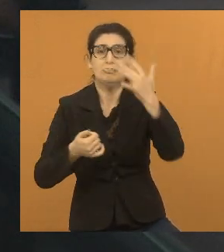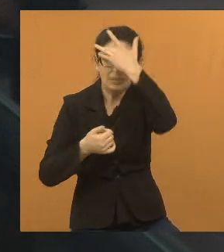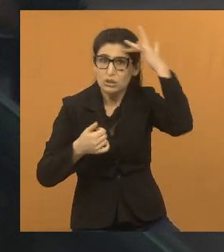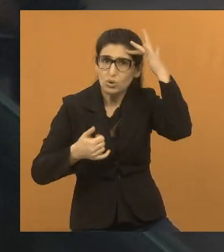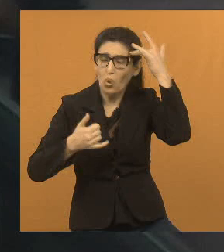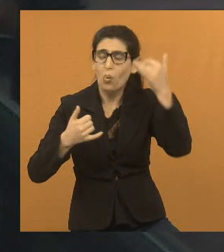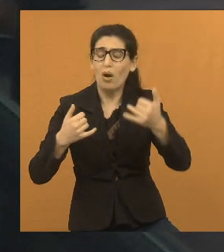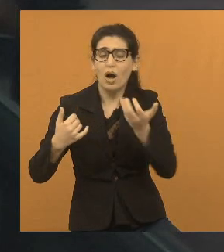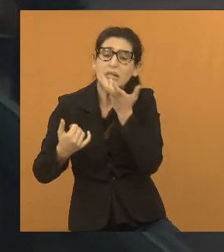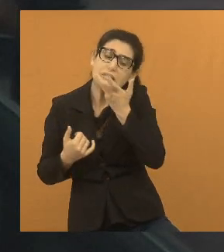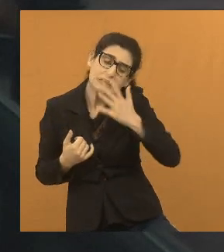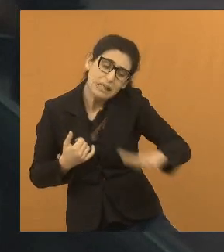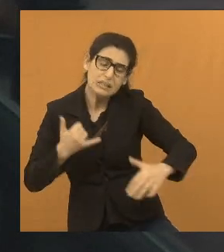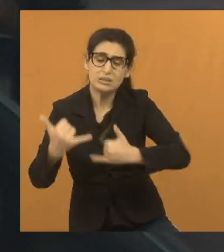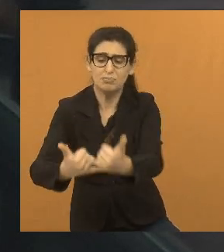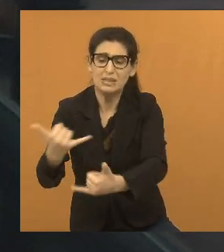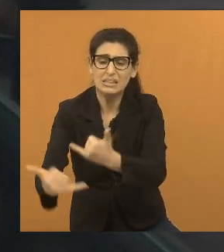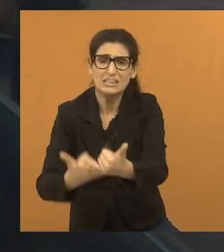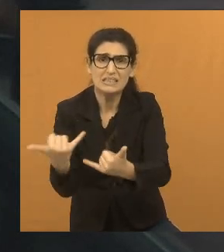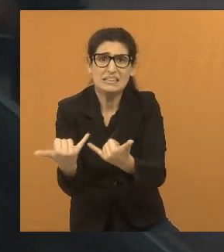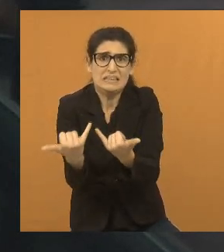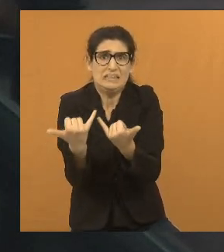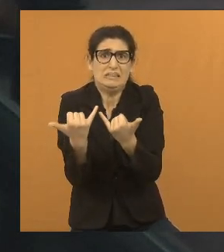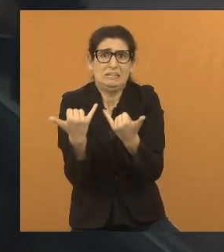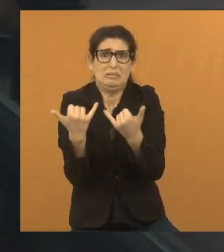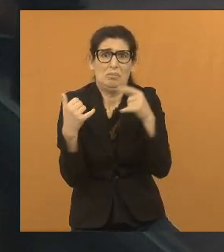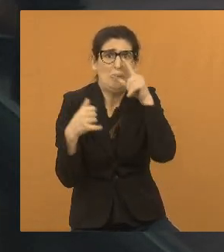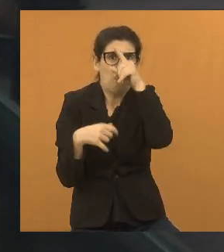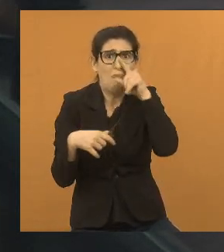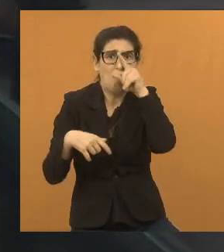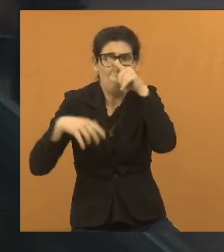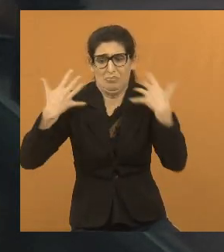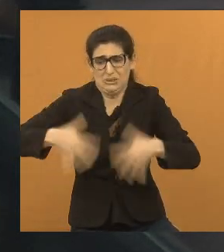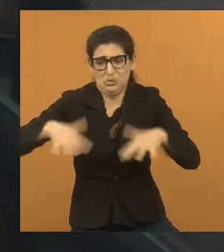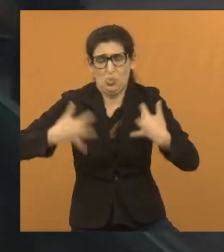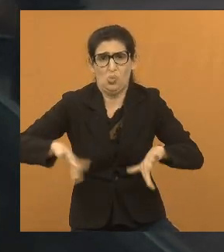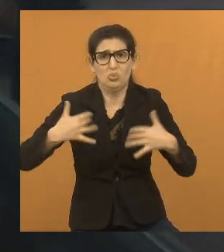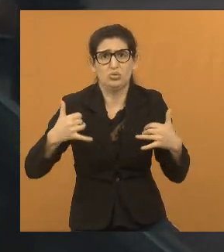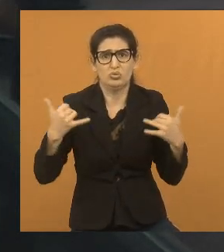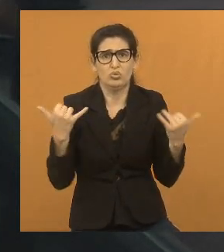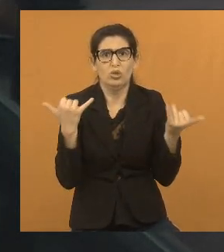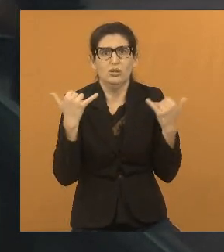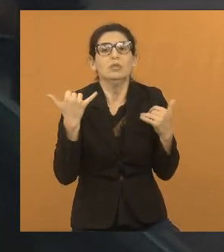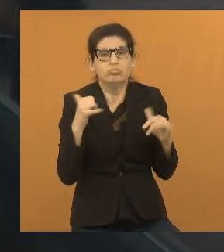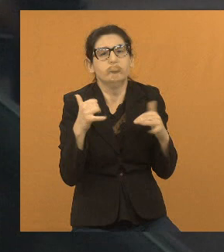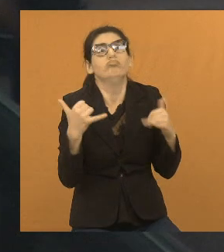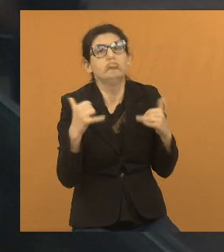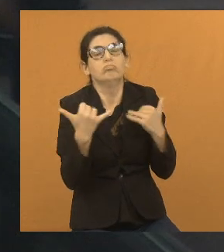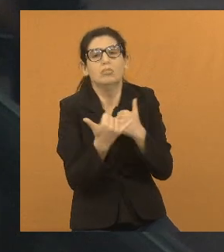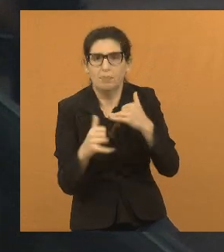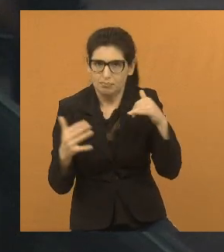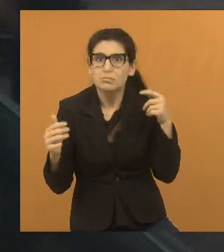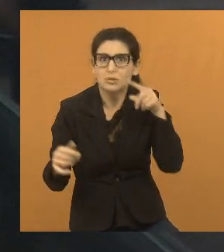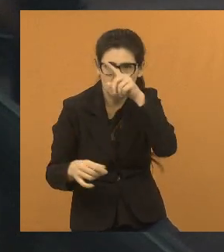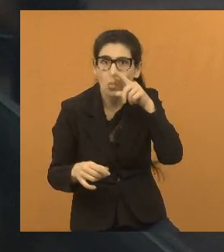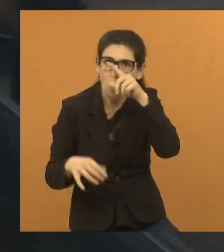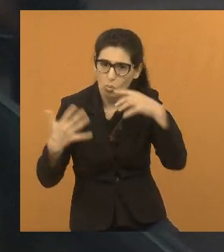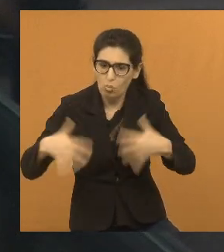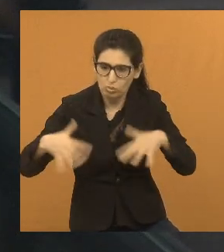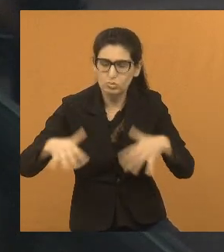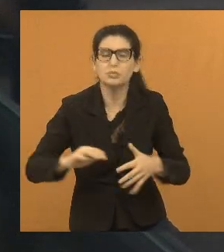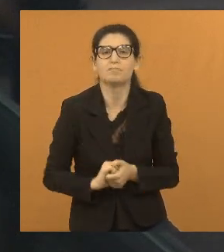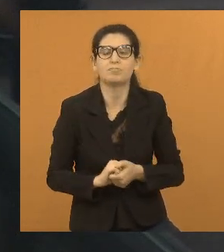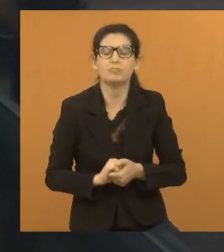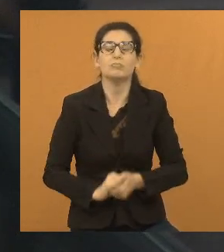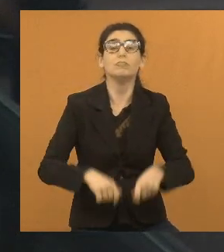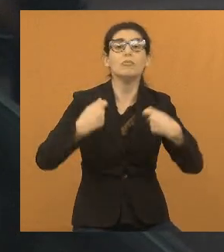mínimo. Então nós viemos, eu tenho certeza, eu falo para a população lá da minha região, que só não tem melhorias naquela região leste, porque